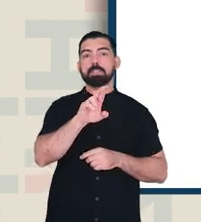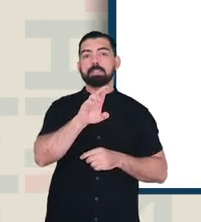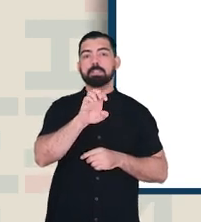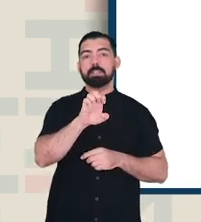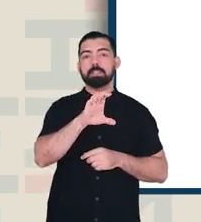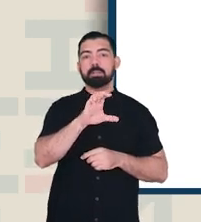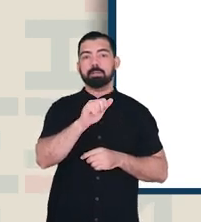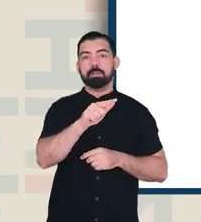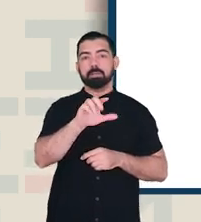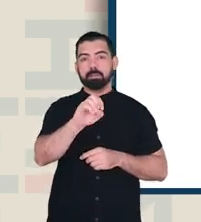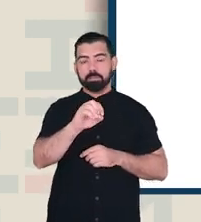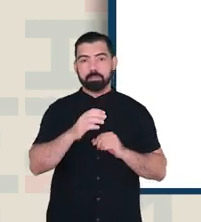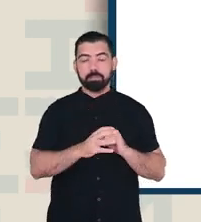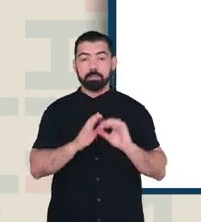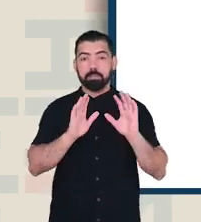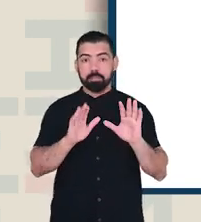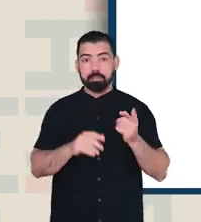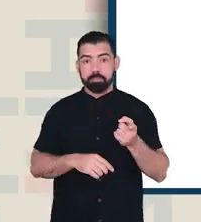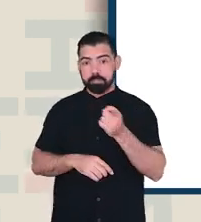agora,